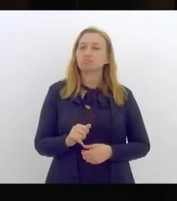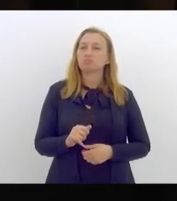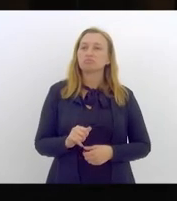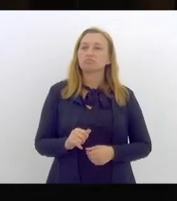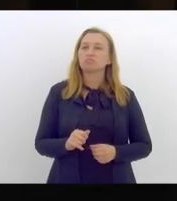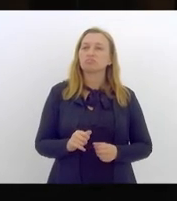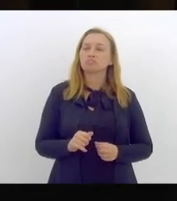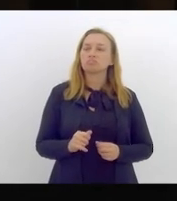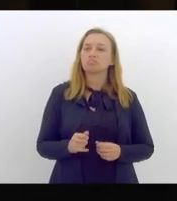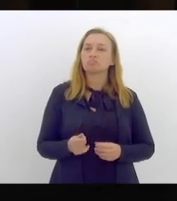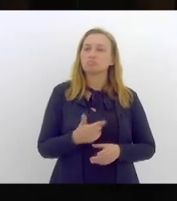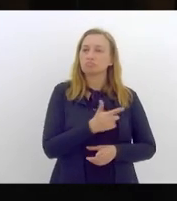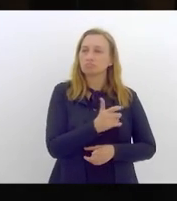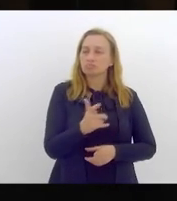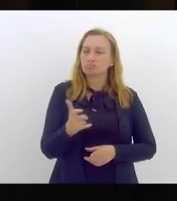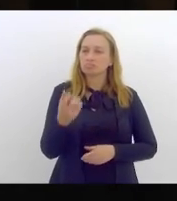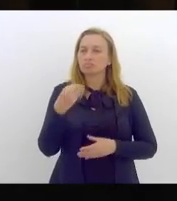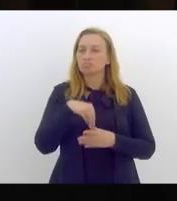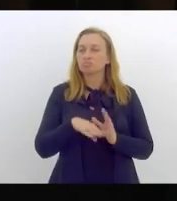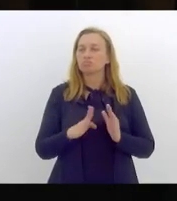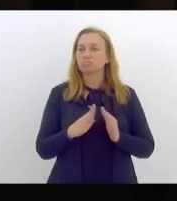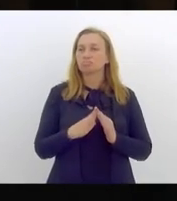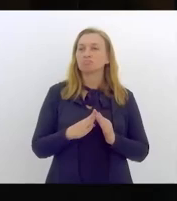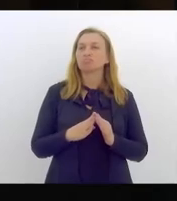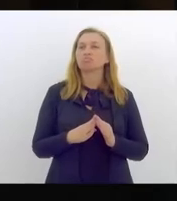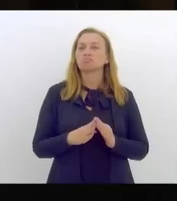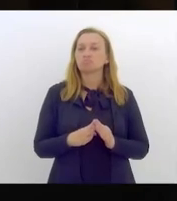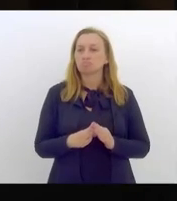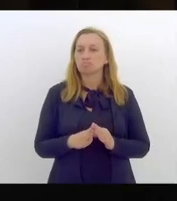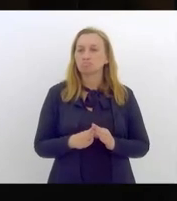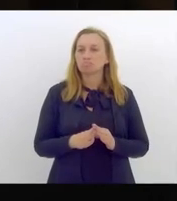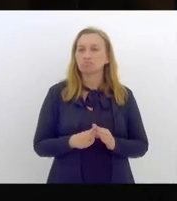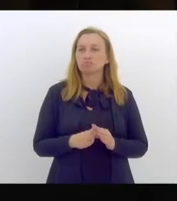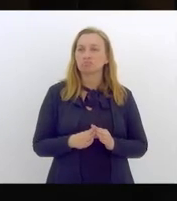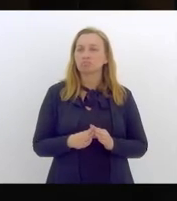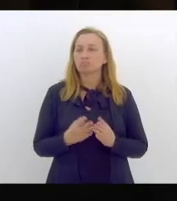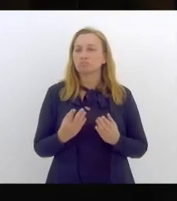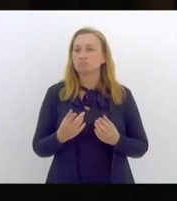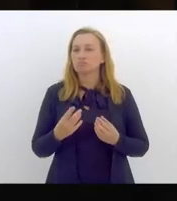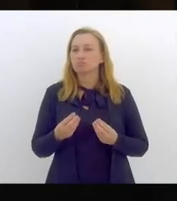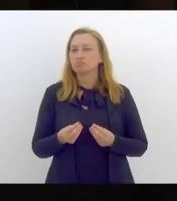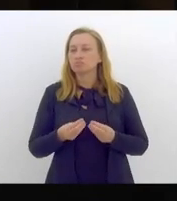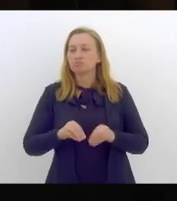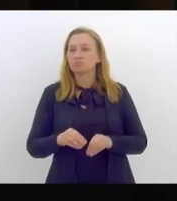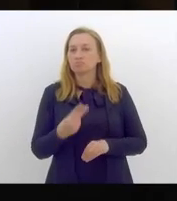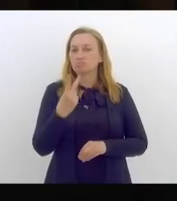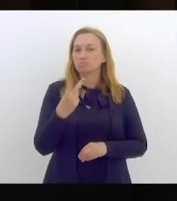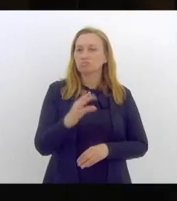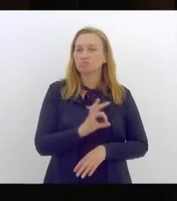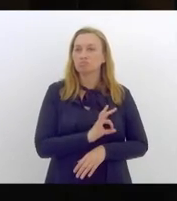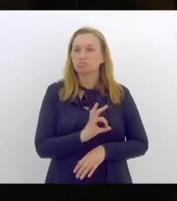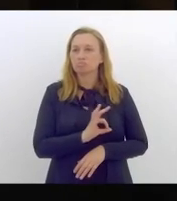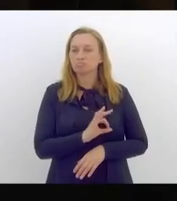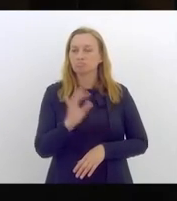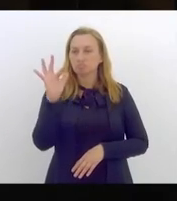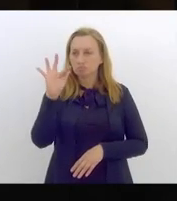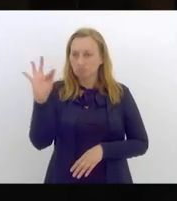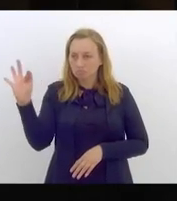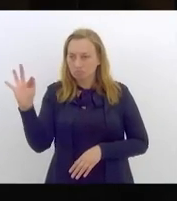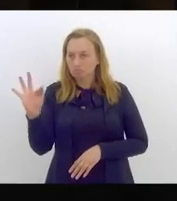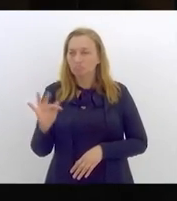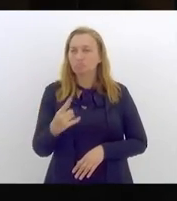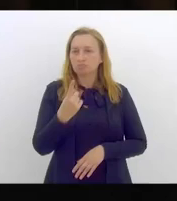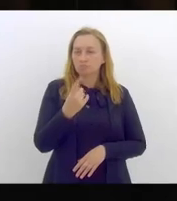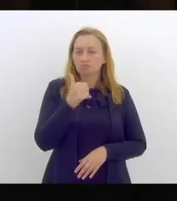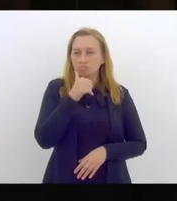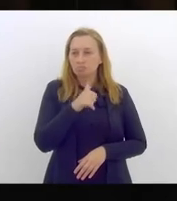de casa, esse mesmo arsenal serviu para atingir dois policiais federais, uma